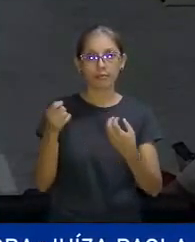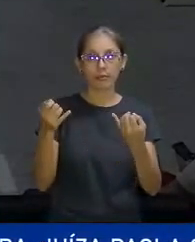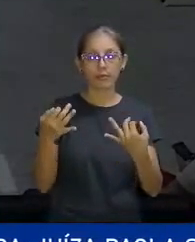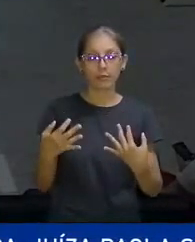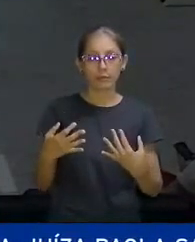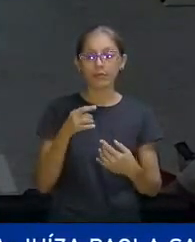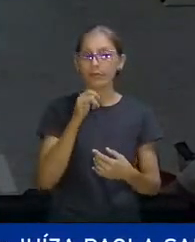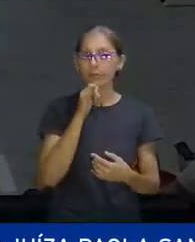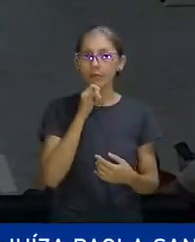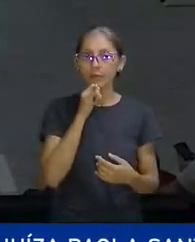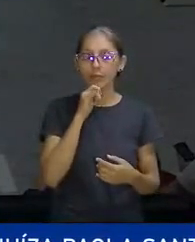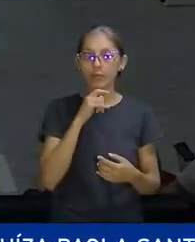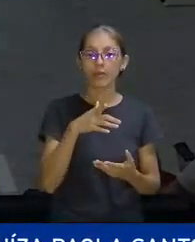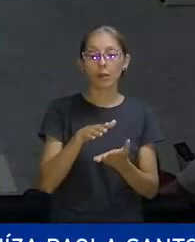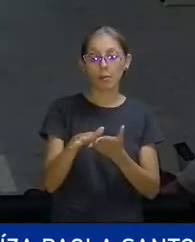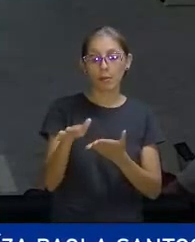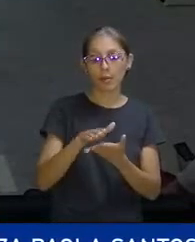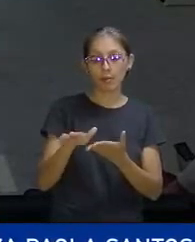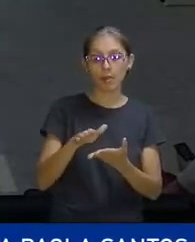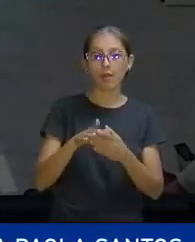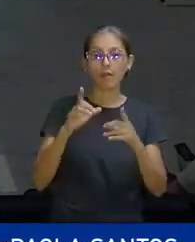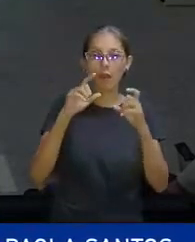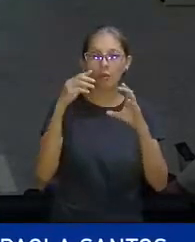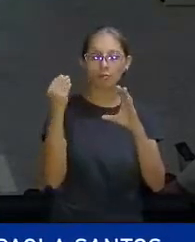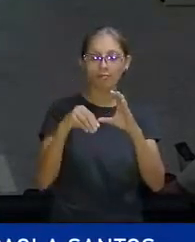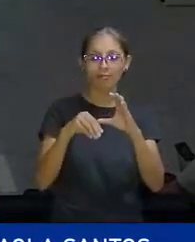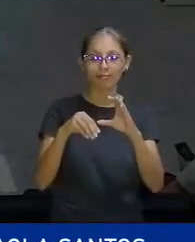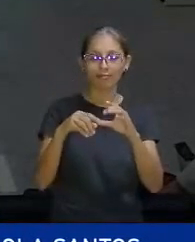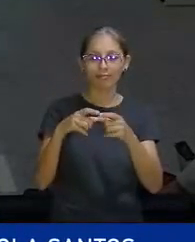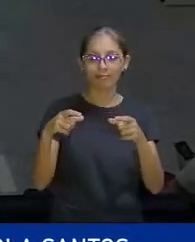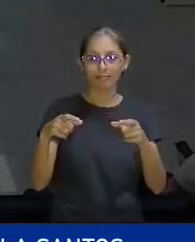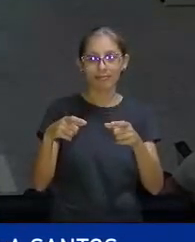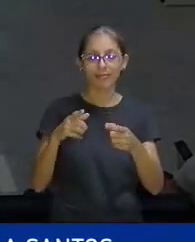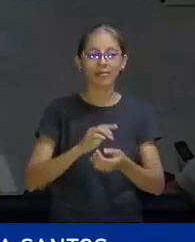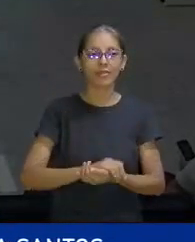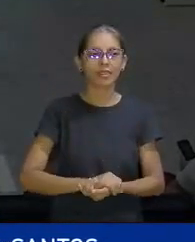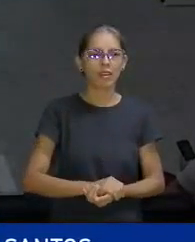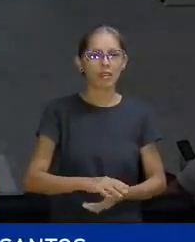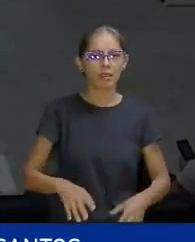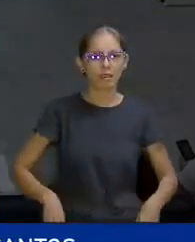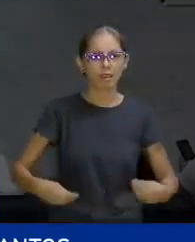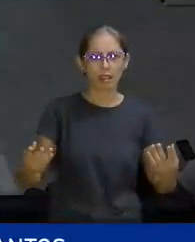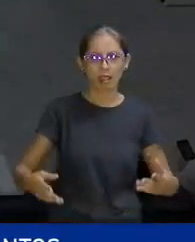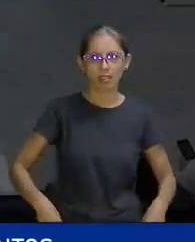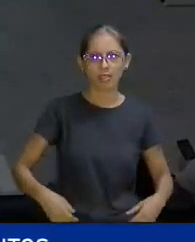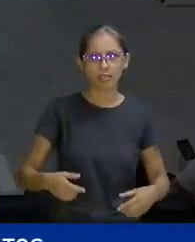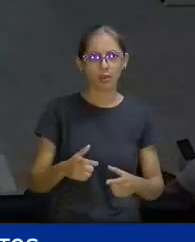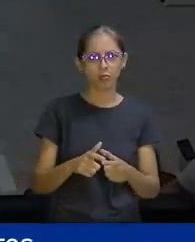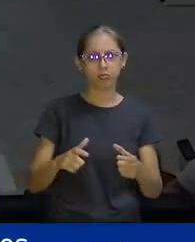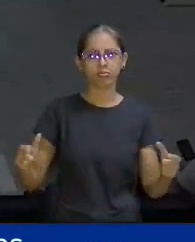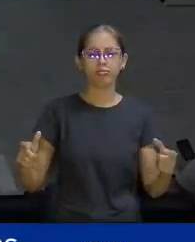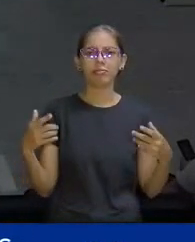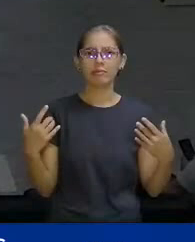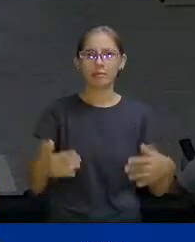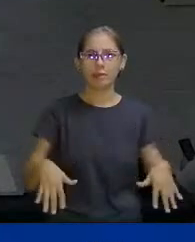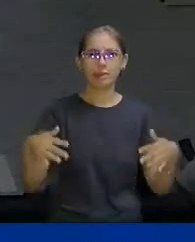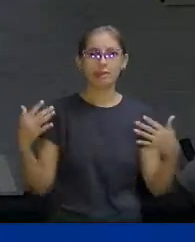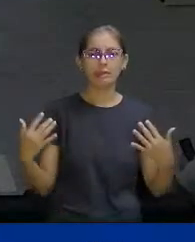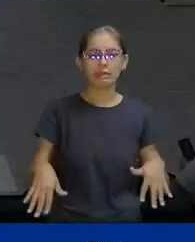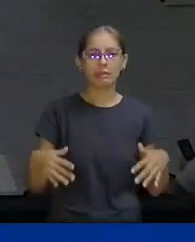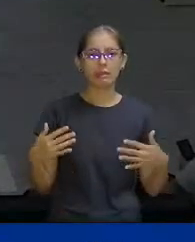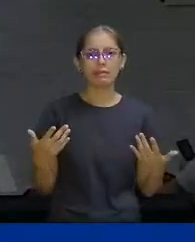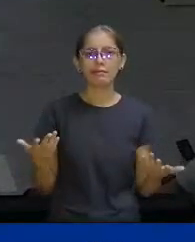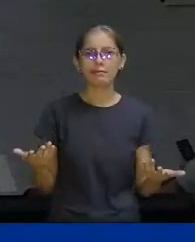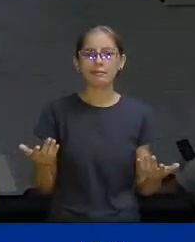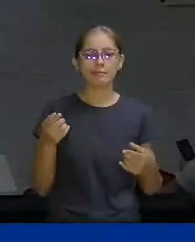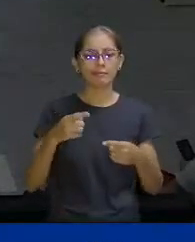do Santinhos, tá, a desproporção é gigantesca. O gasto realmente parece que foi de grande vulto